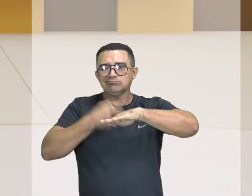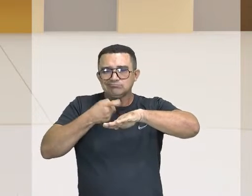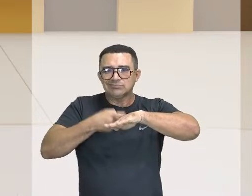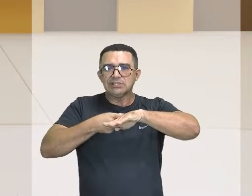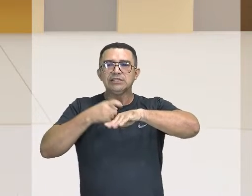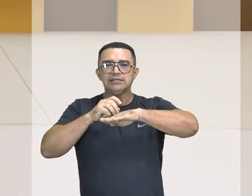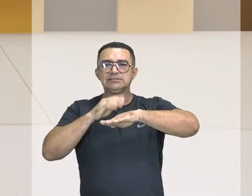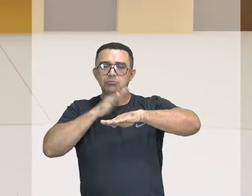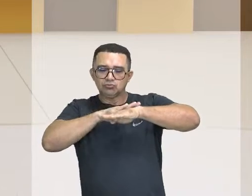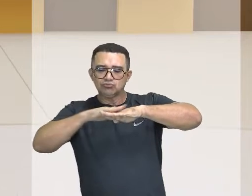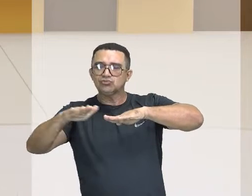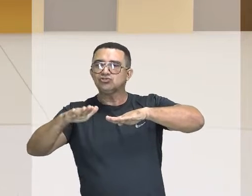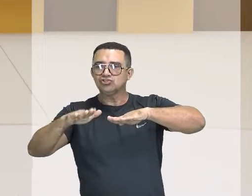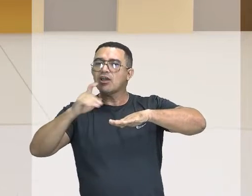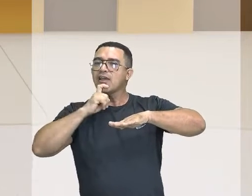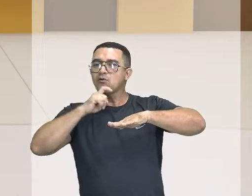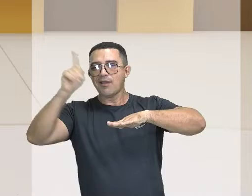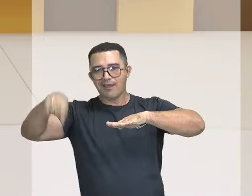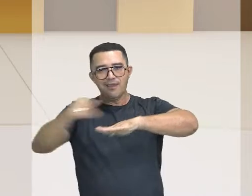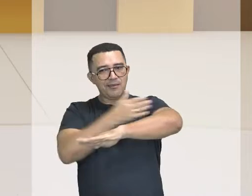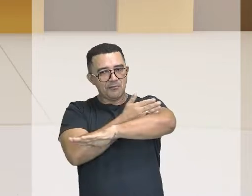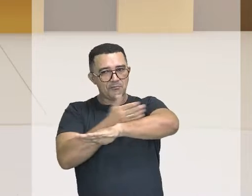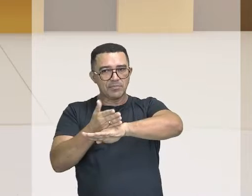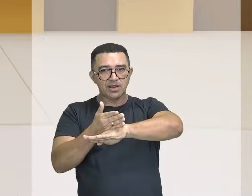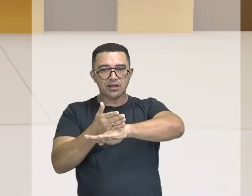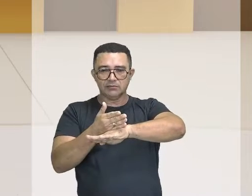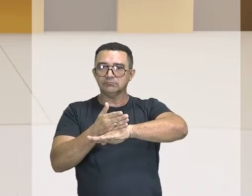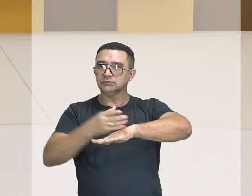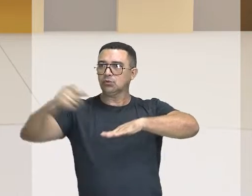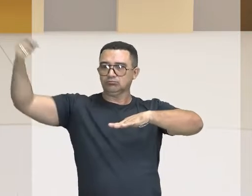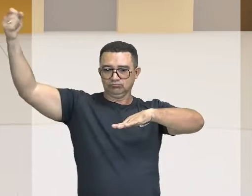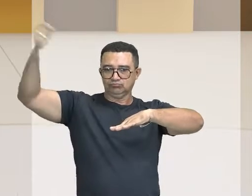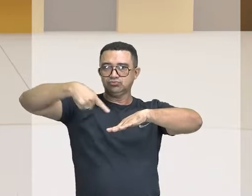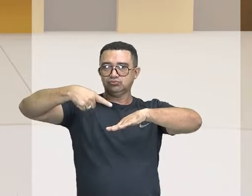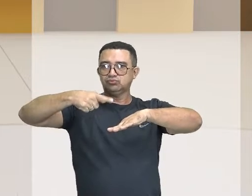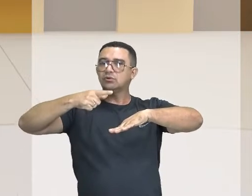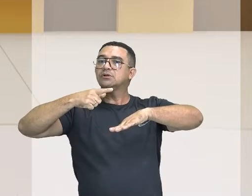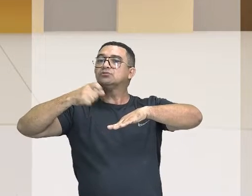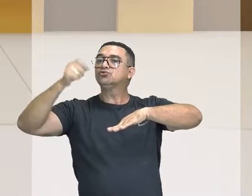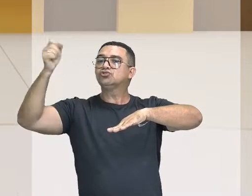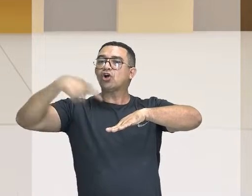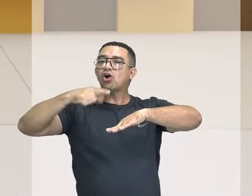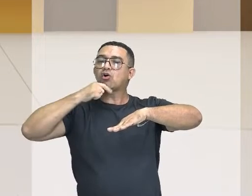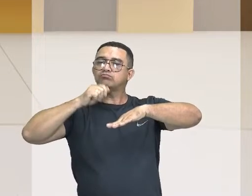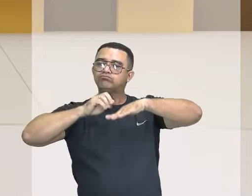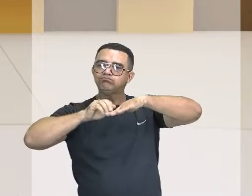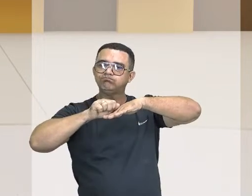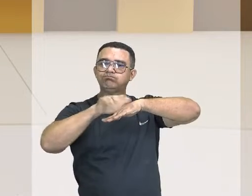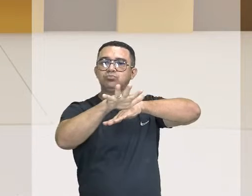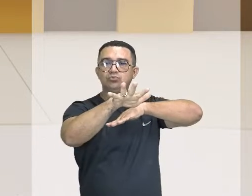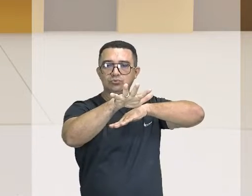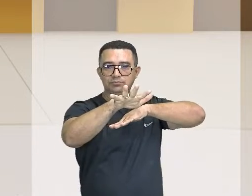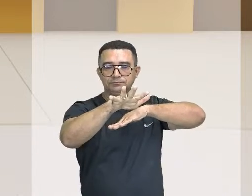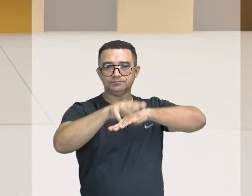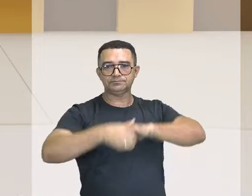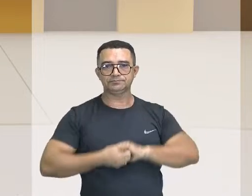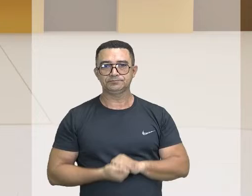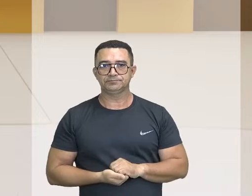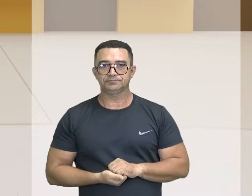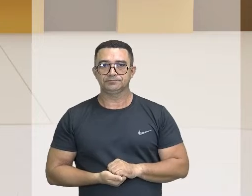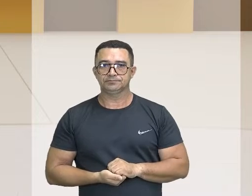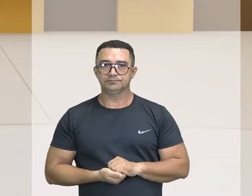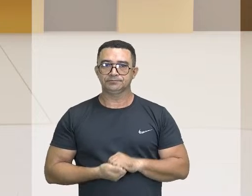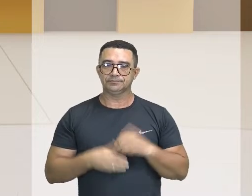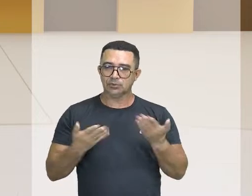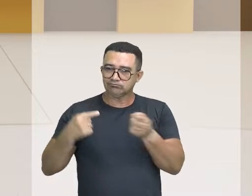vendo, ele tem essa cor branca, né, que a gente sabe que vai refletir mais os raios solares, né, as ondas como a gente visualizou. Dado